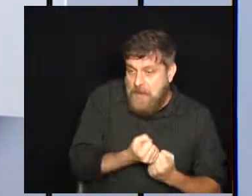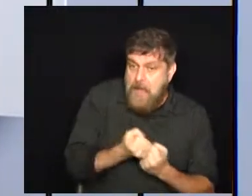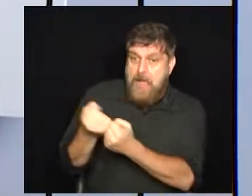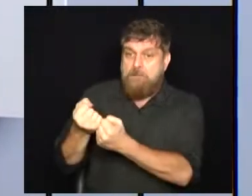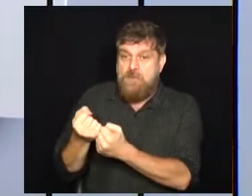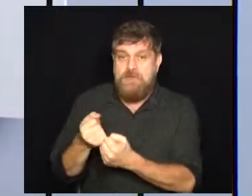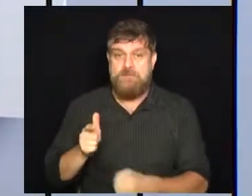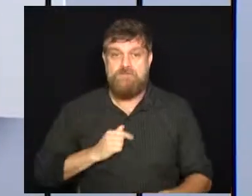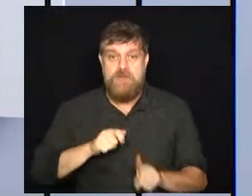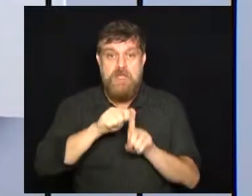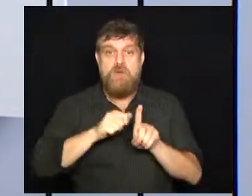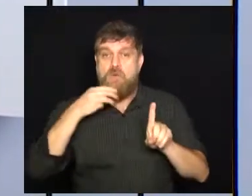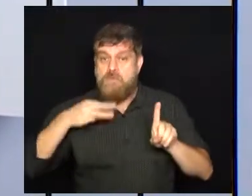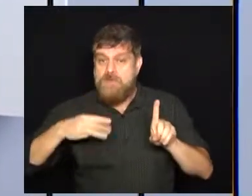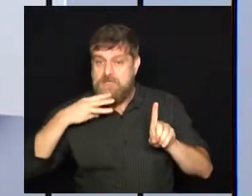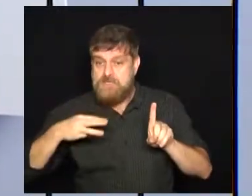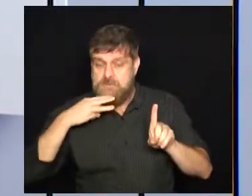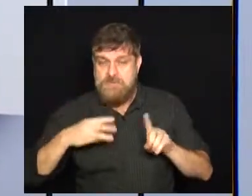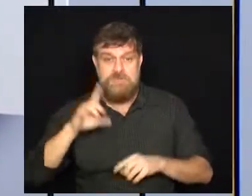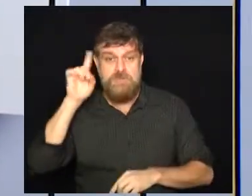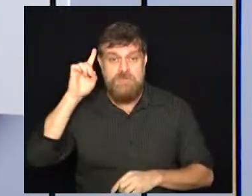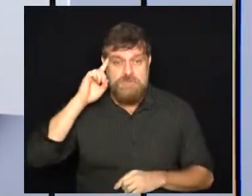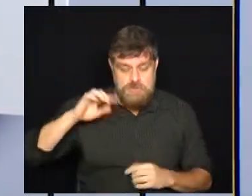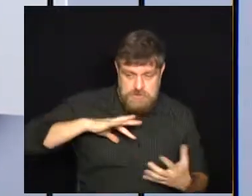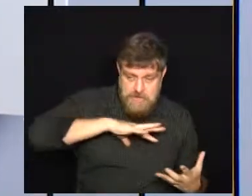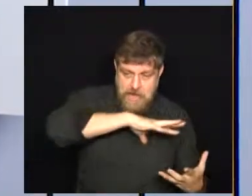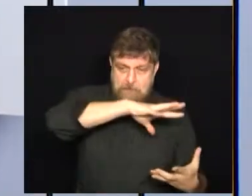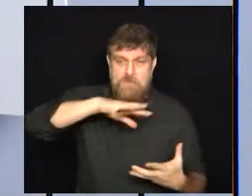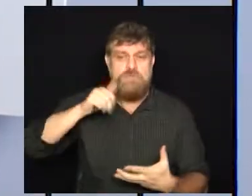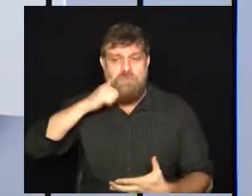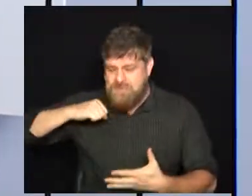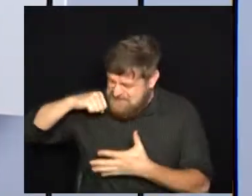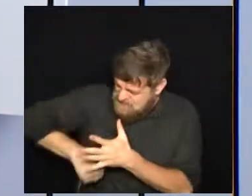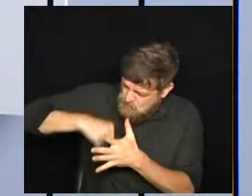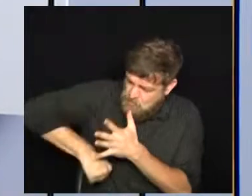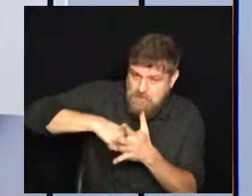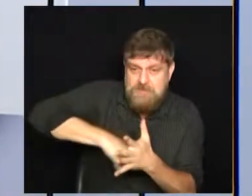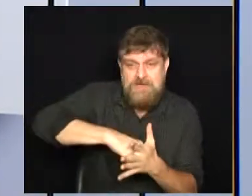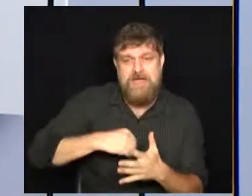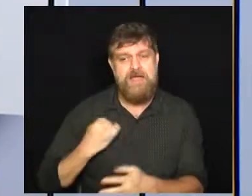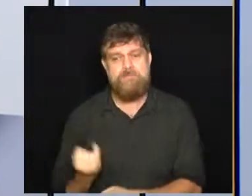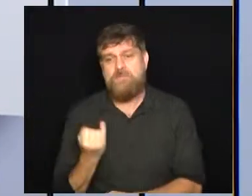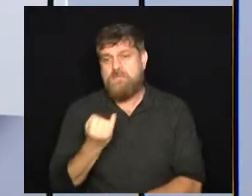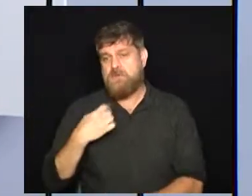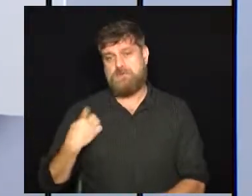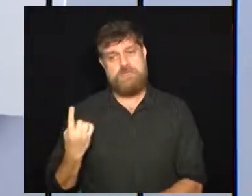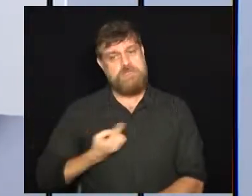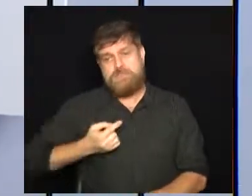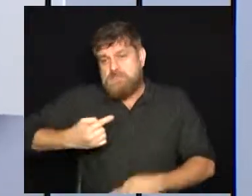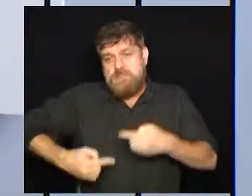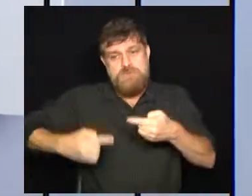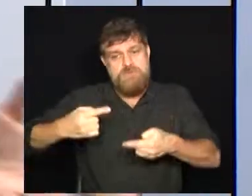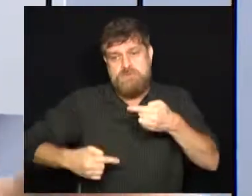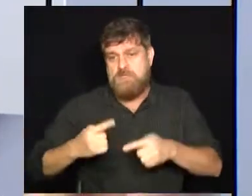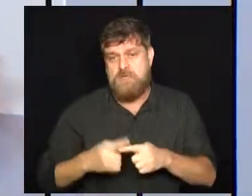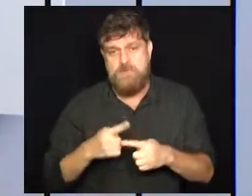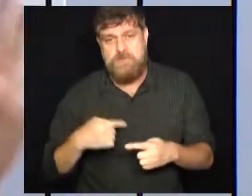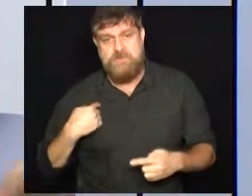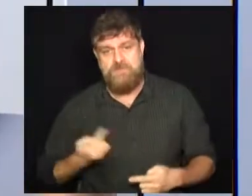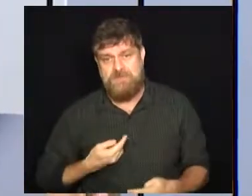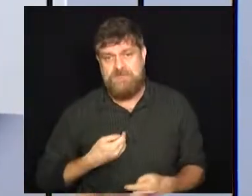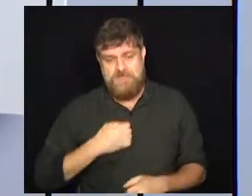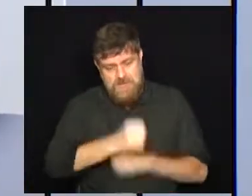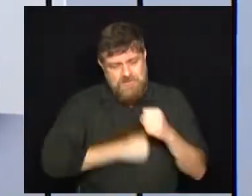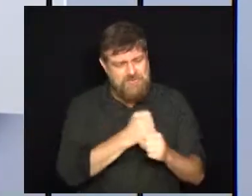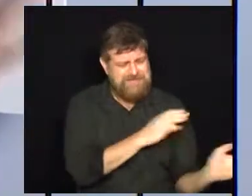E o mês de março, no Dia Internacional de Luta das Mulheres, é muito importante que a gente faça essa discussão, mas que é uma discussão que a gente faz o ano